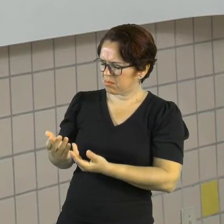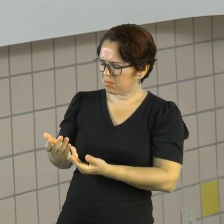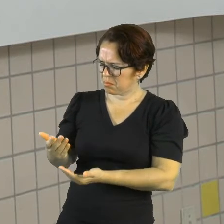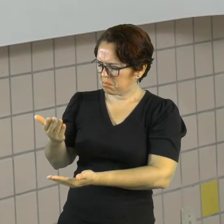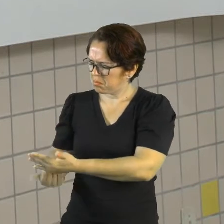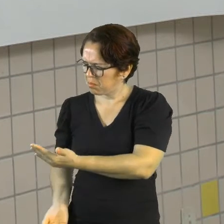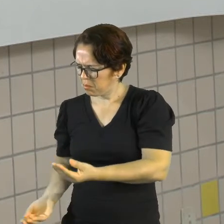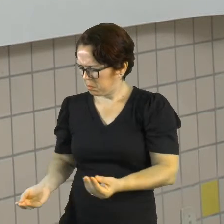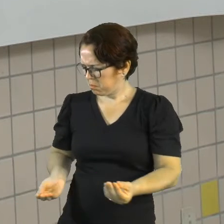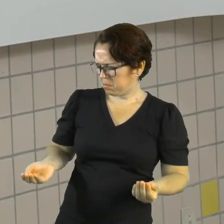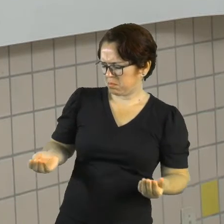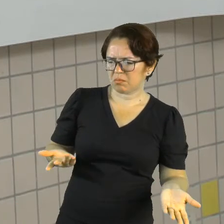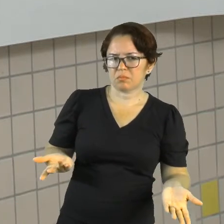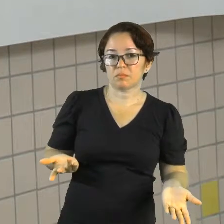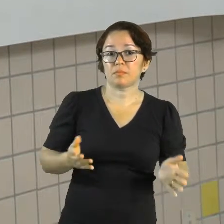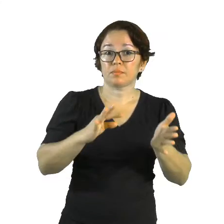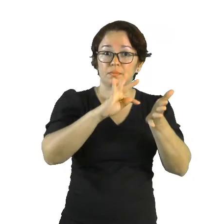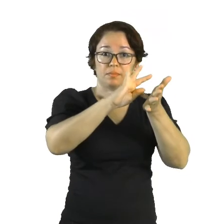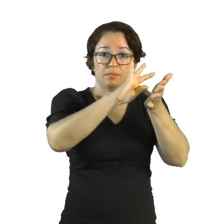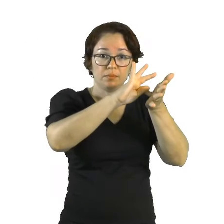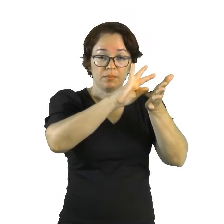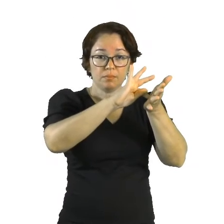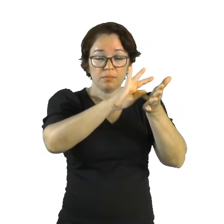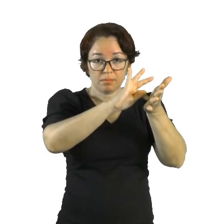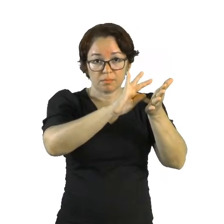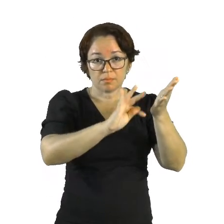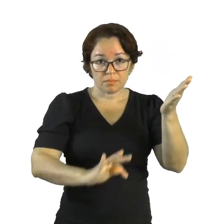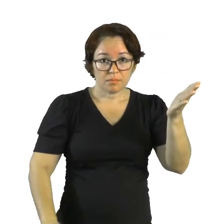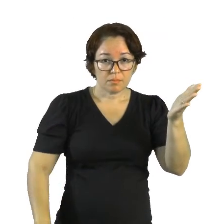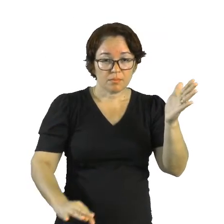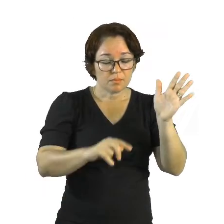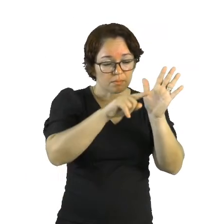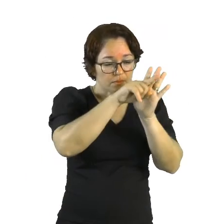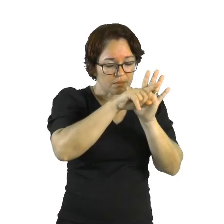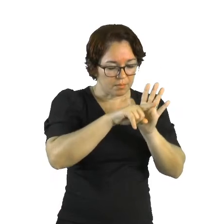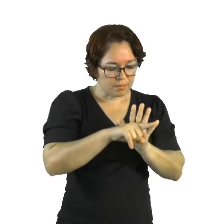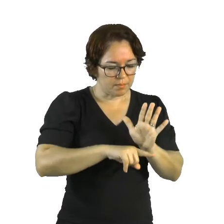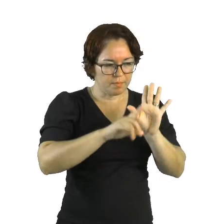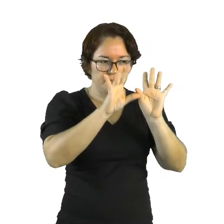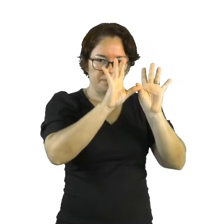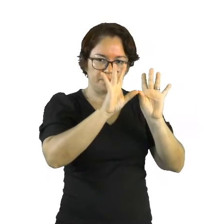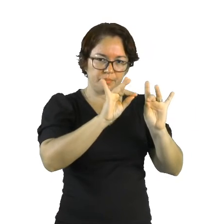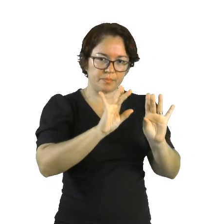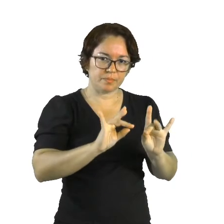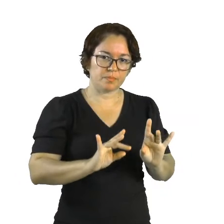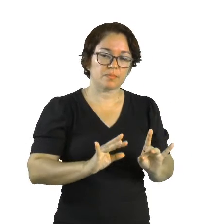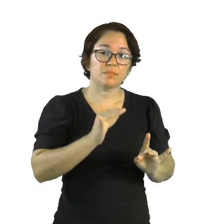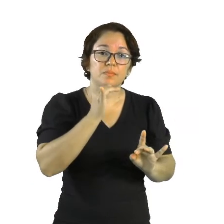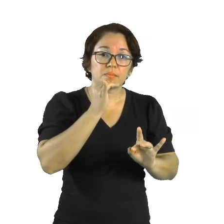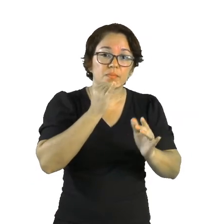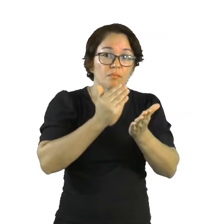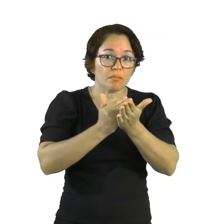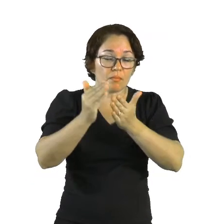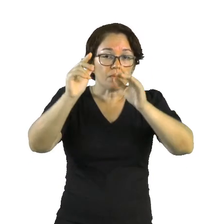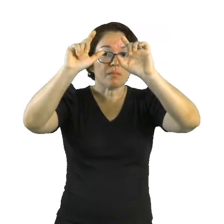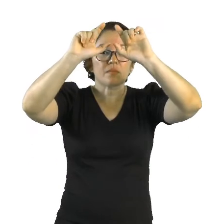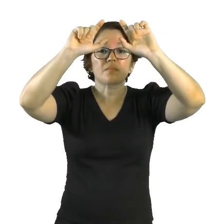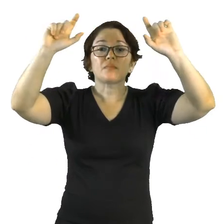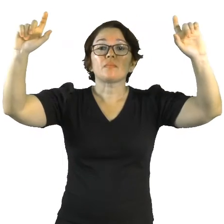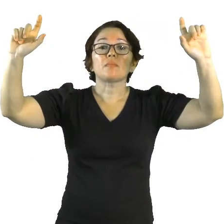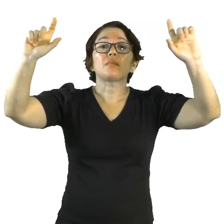texto? Vamos ver as características que apresenta nesse texto? Começando pelo título. O título